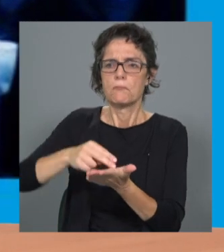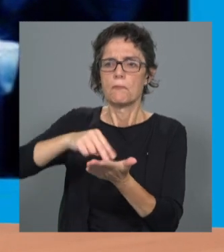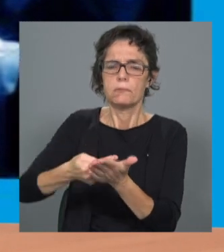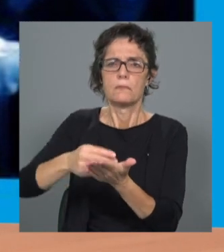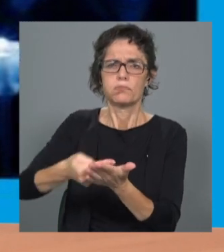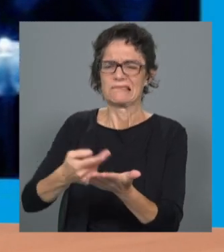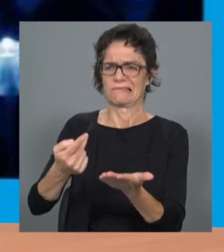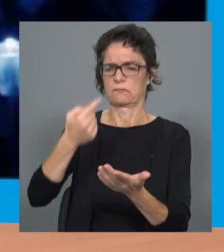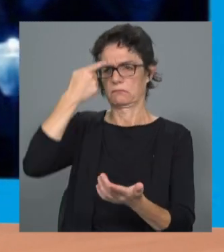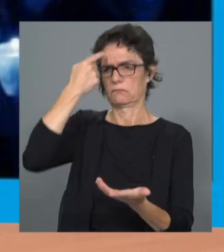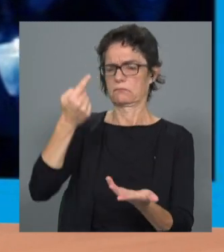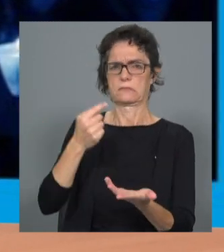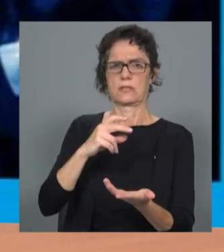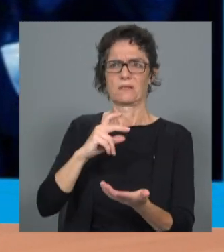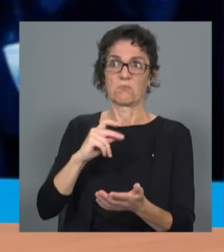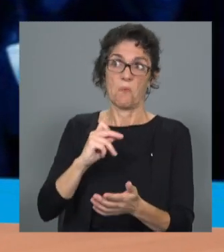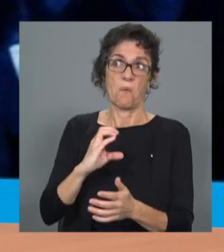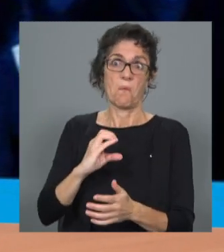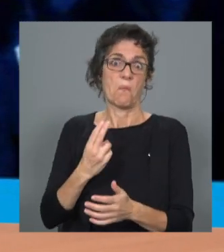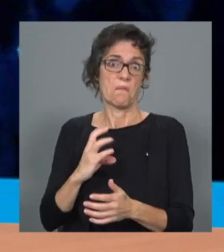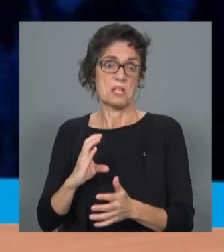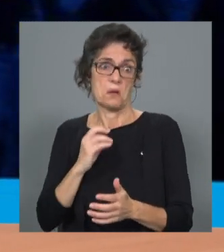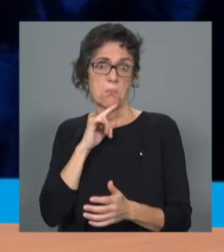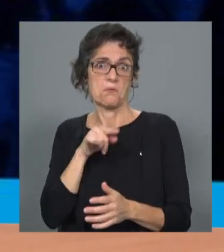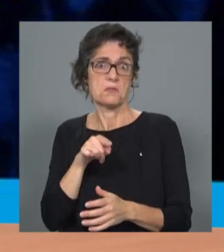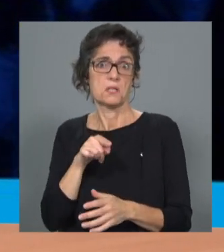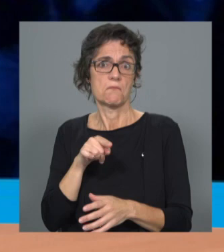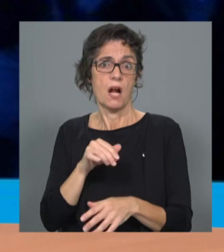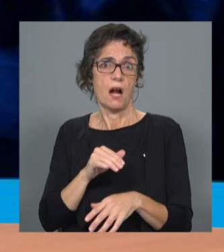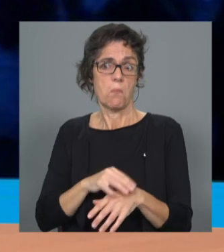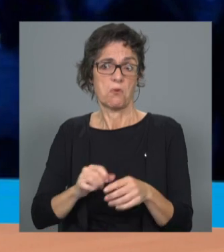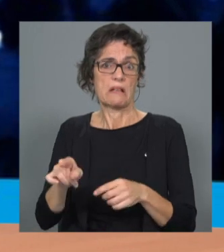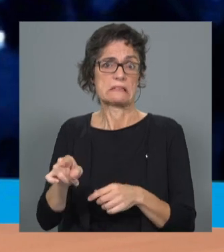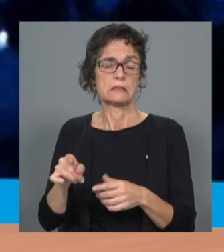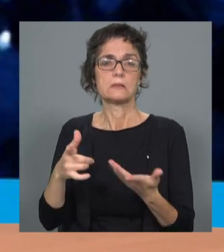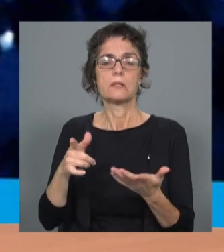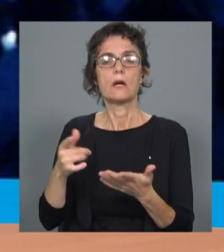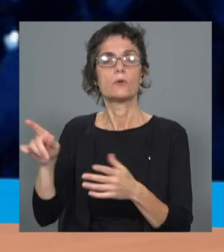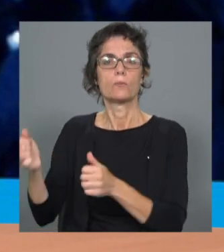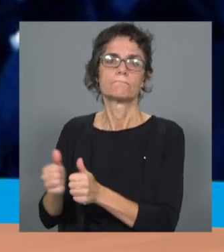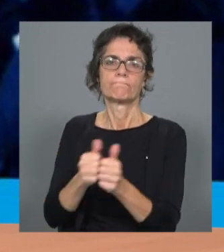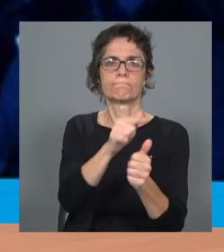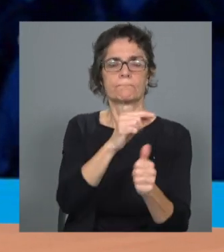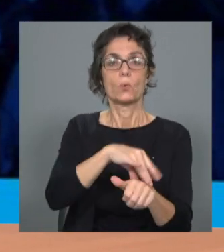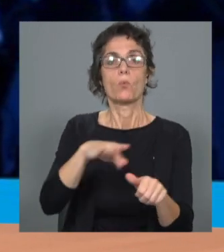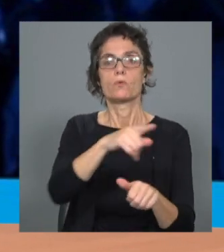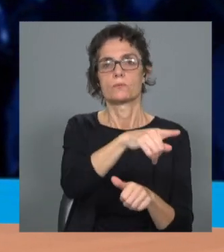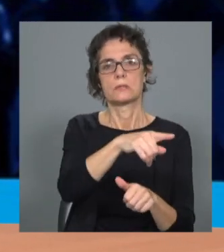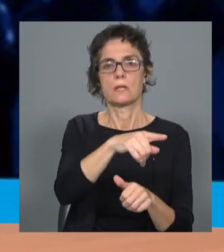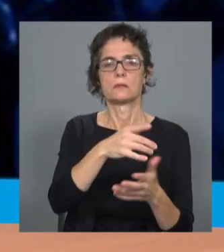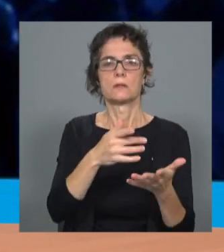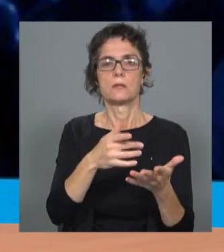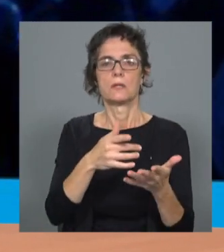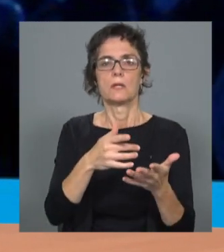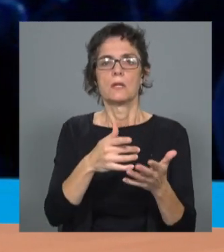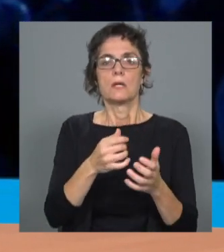e eu fui ajudar a minha mãe, era para ir fazer um exame ao hospital, e fui ajudar a minha mãe nesse dia. Ela já não foi